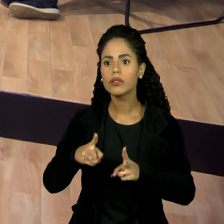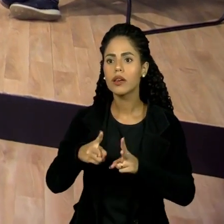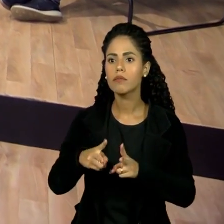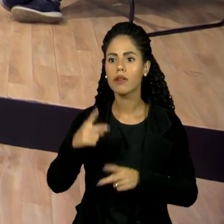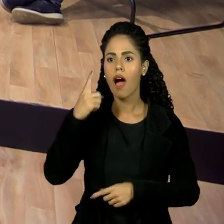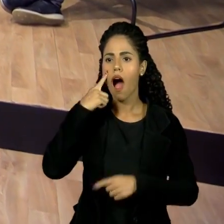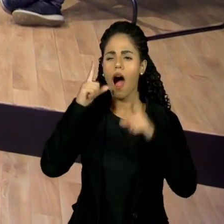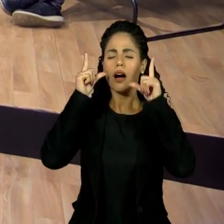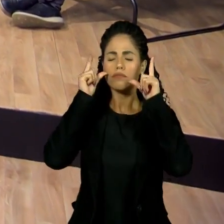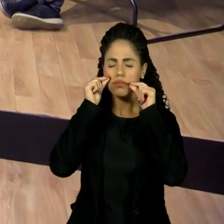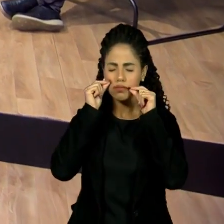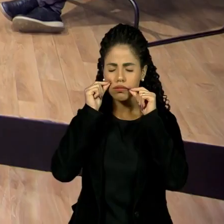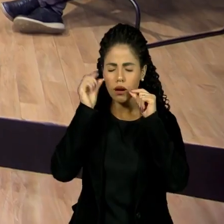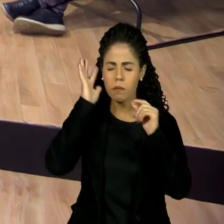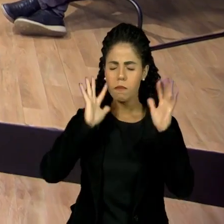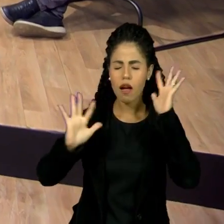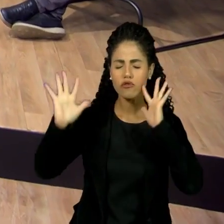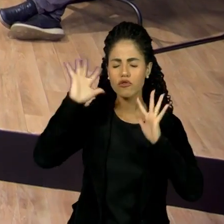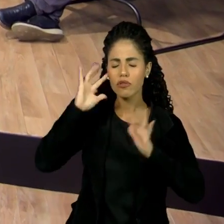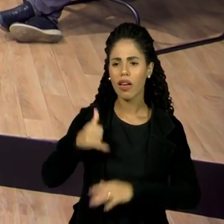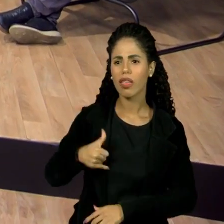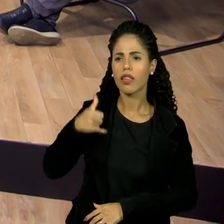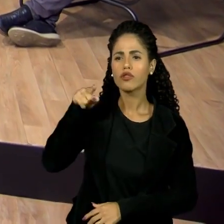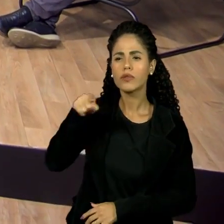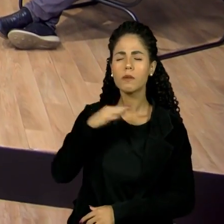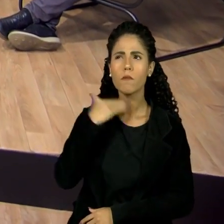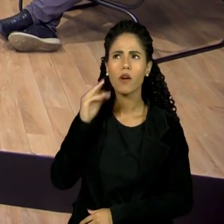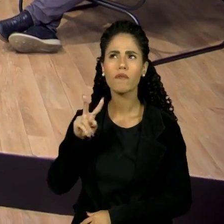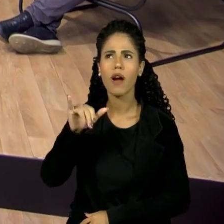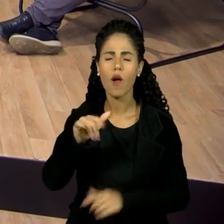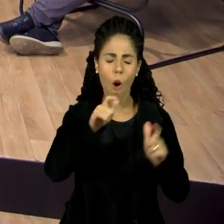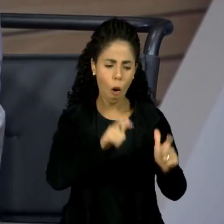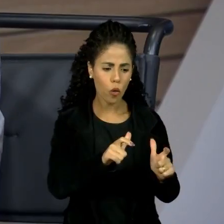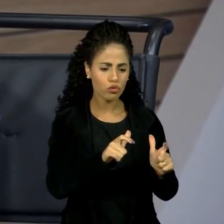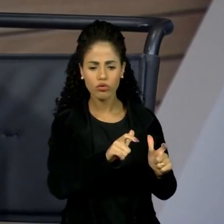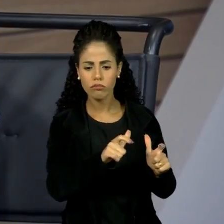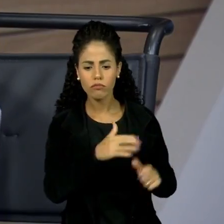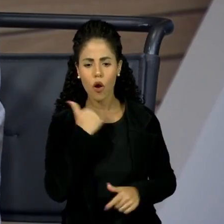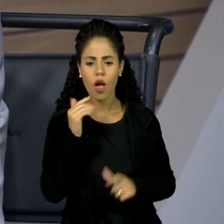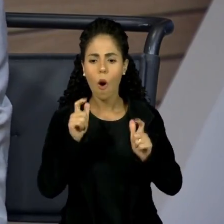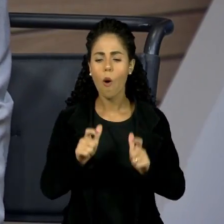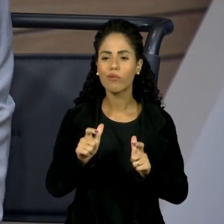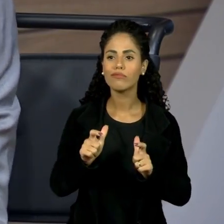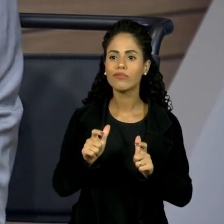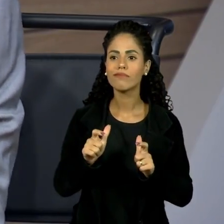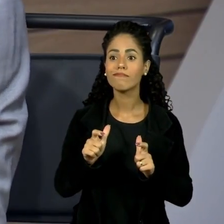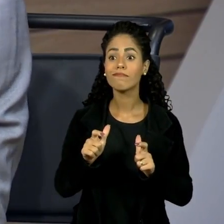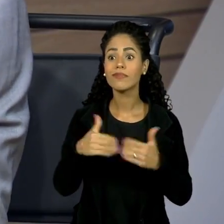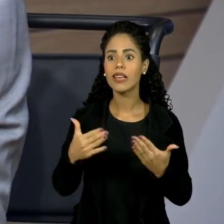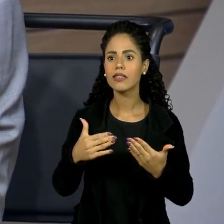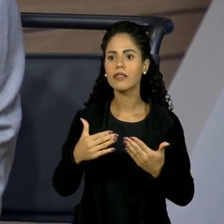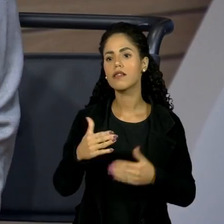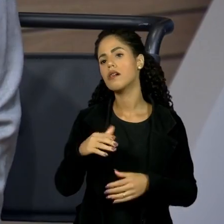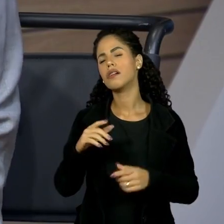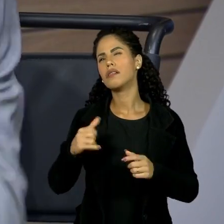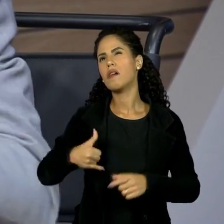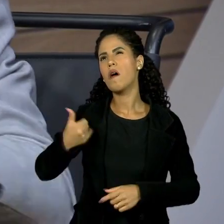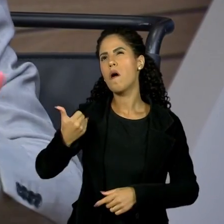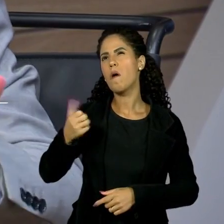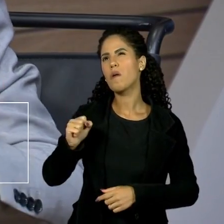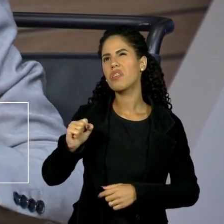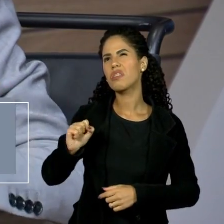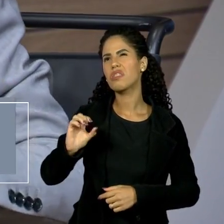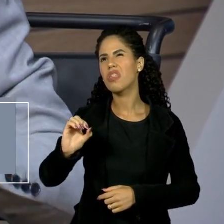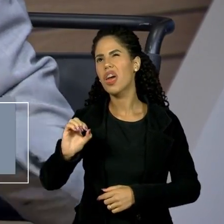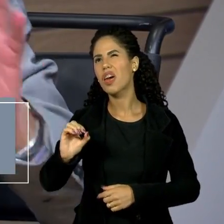os olhos, pense a idade que você vai morrer, do que e onde. E a imensa maioria acha que vai morrer depois dos 80, mas de